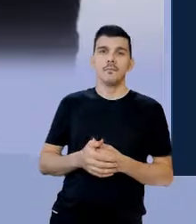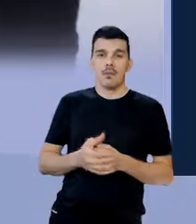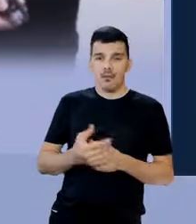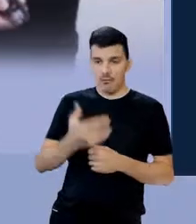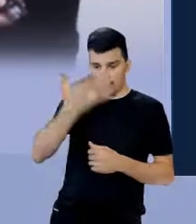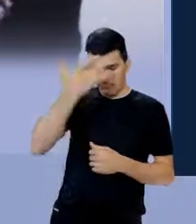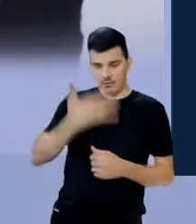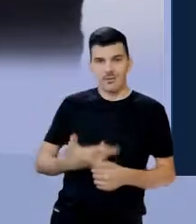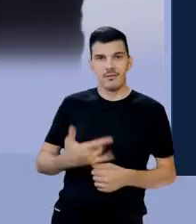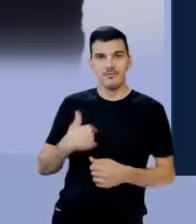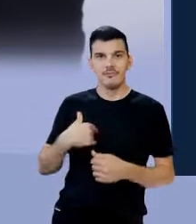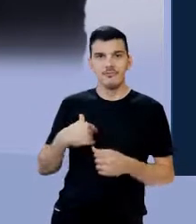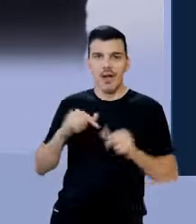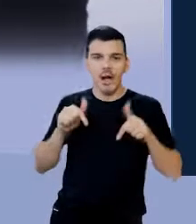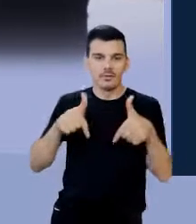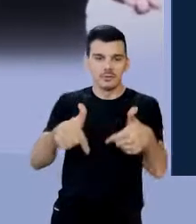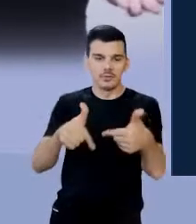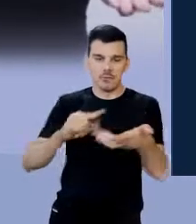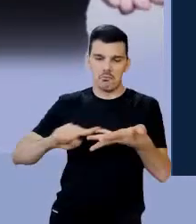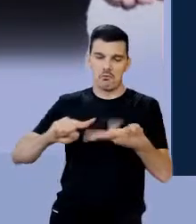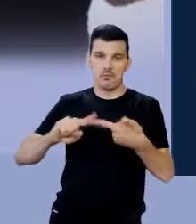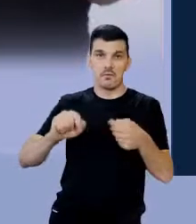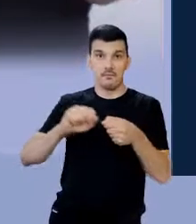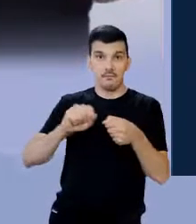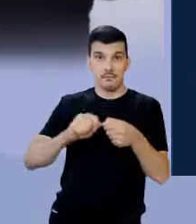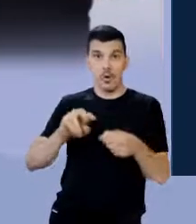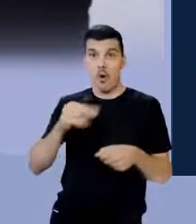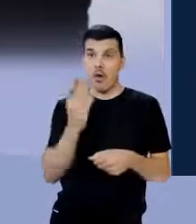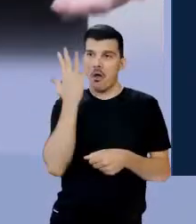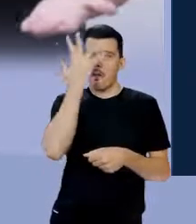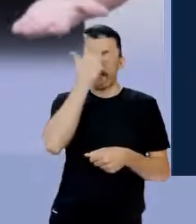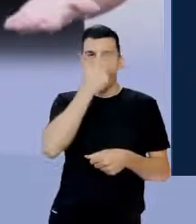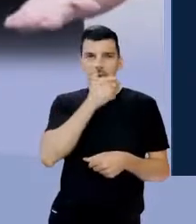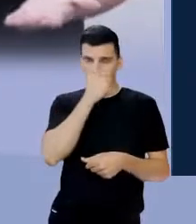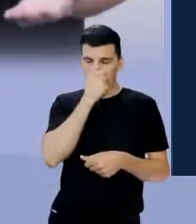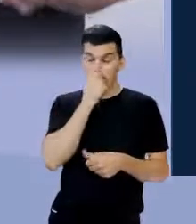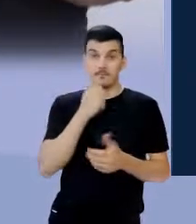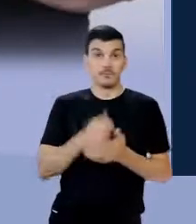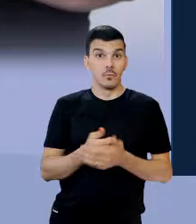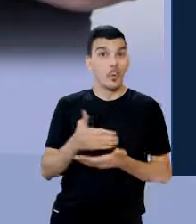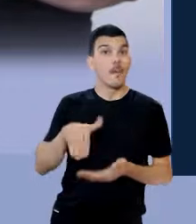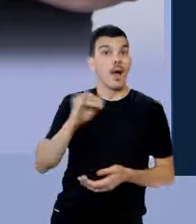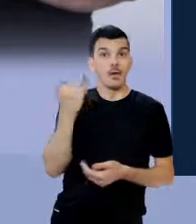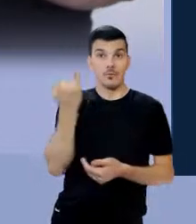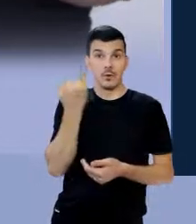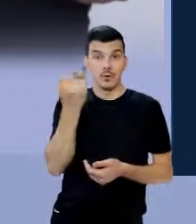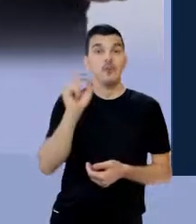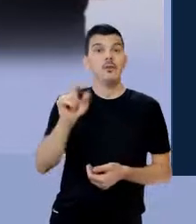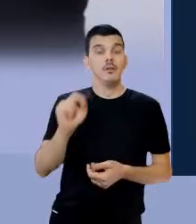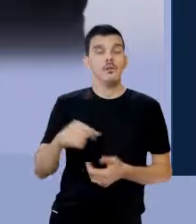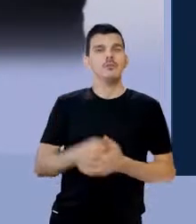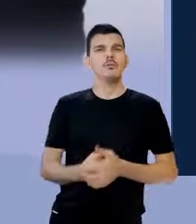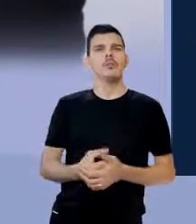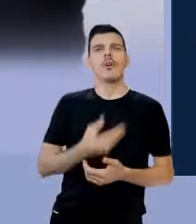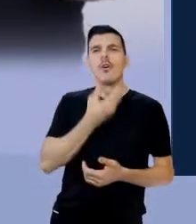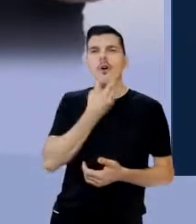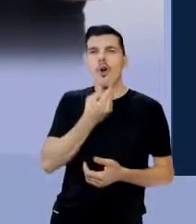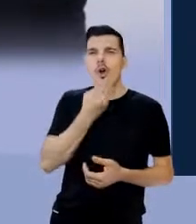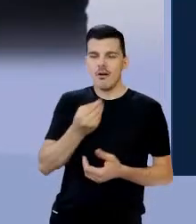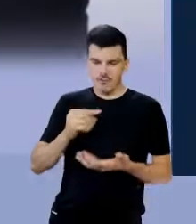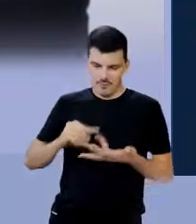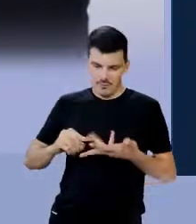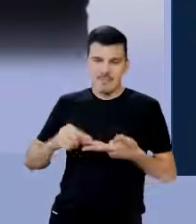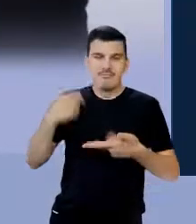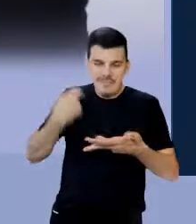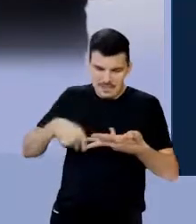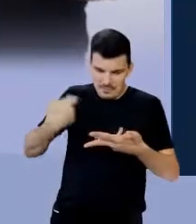com os seus feitos ou a beleza. O que importa a ele é o homem com